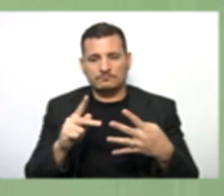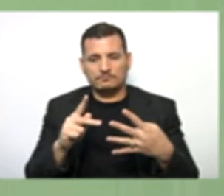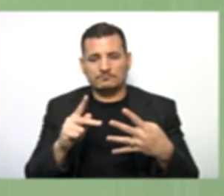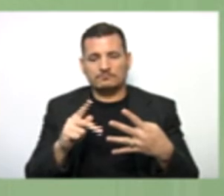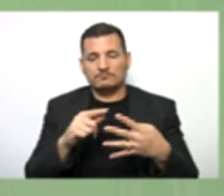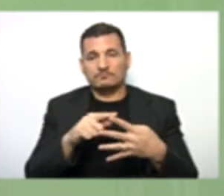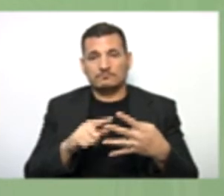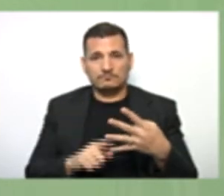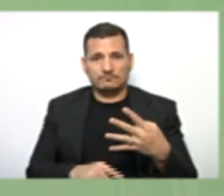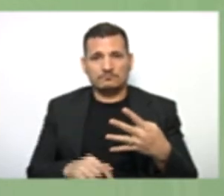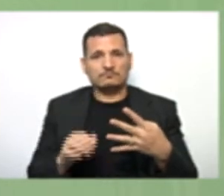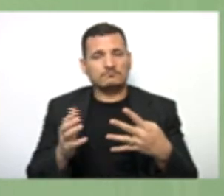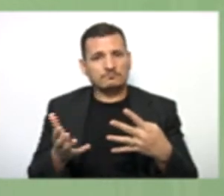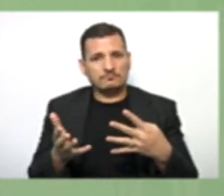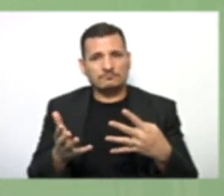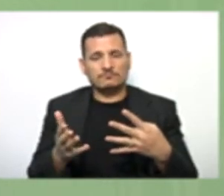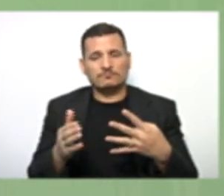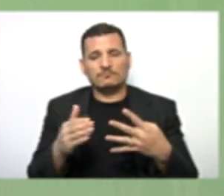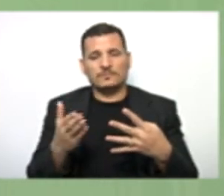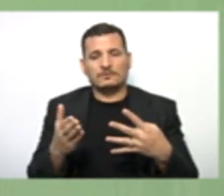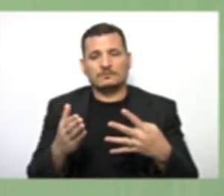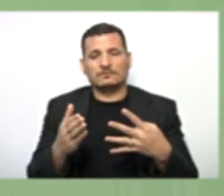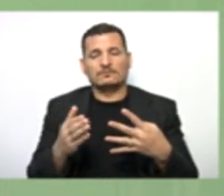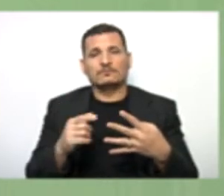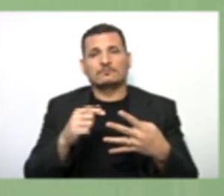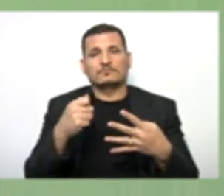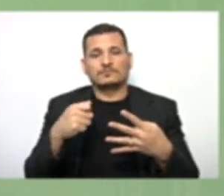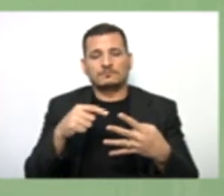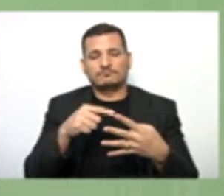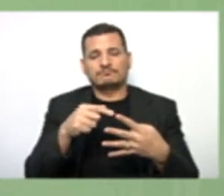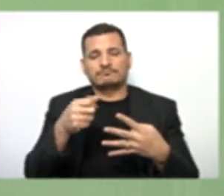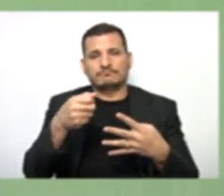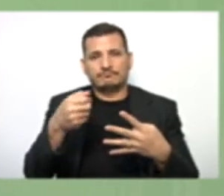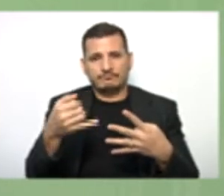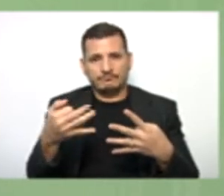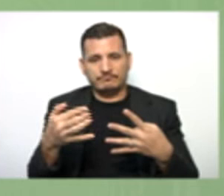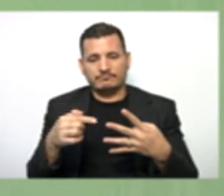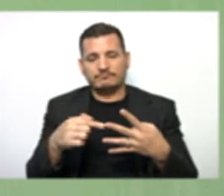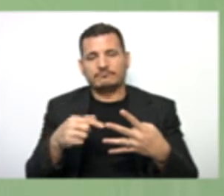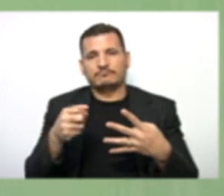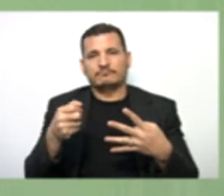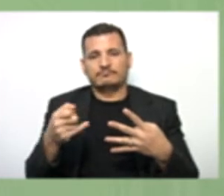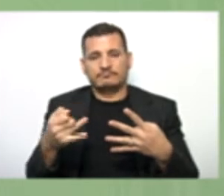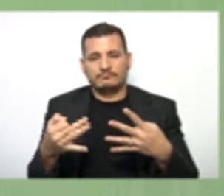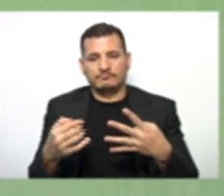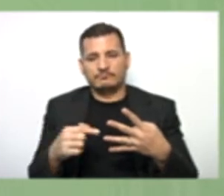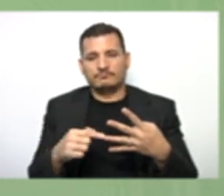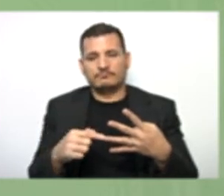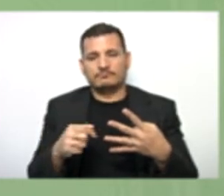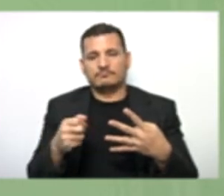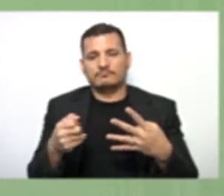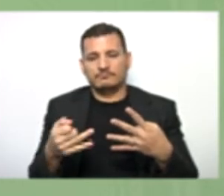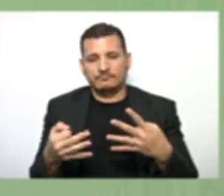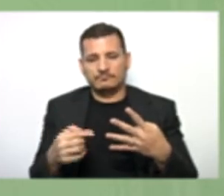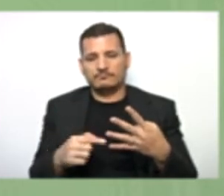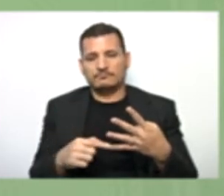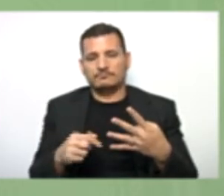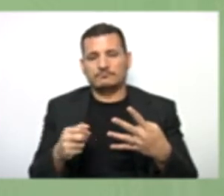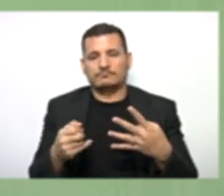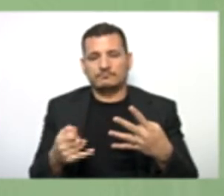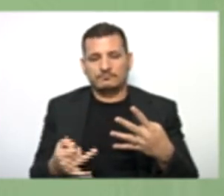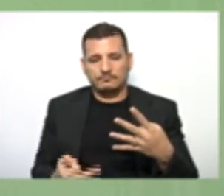Esses são os 4, mas como a questão exige explicar, né? Vamos lá. O processo de